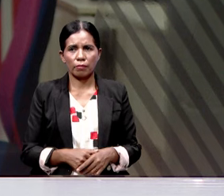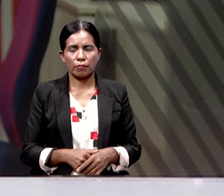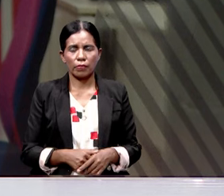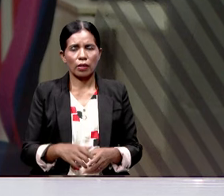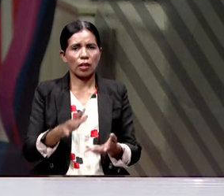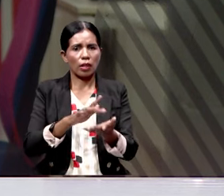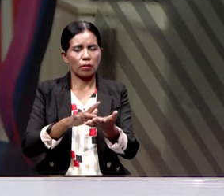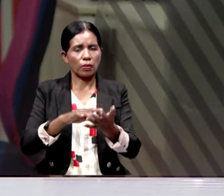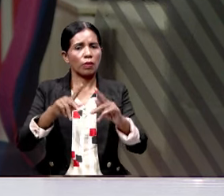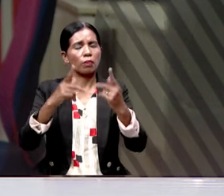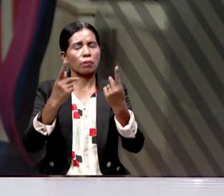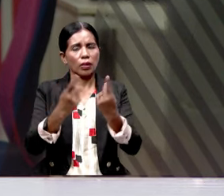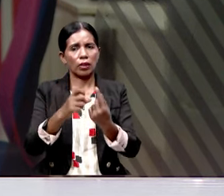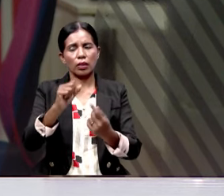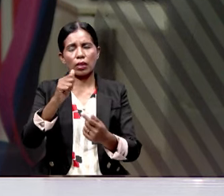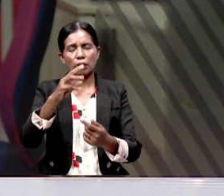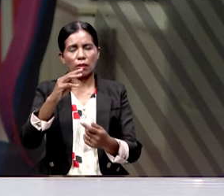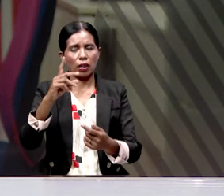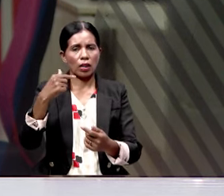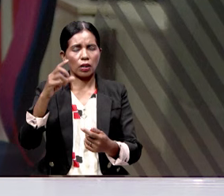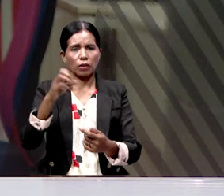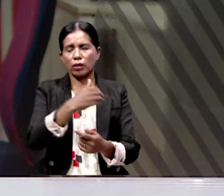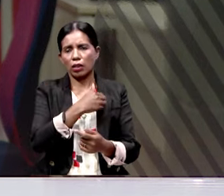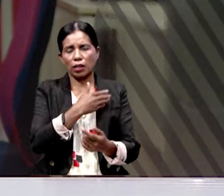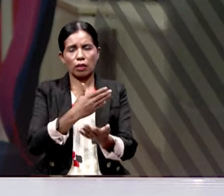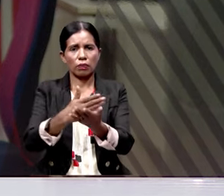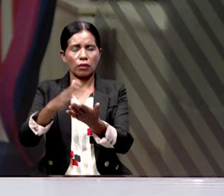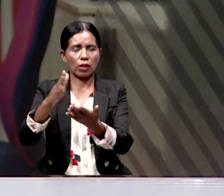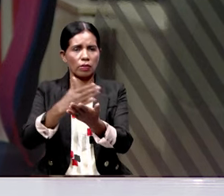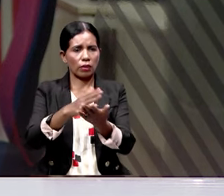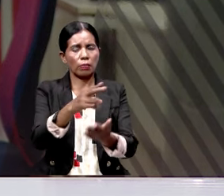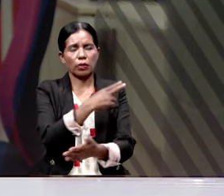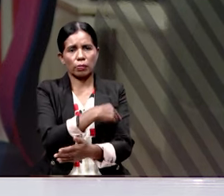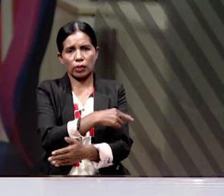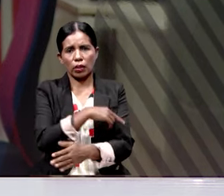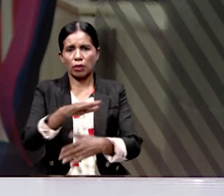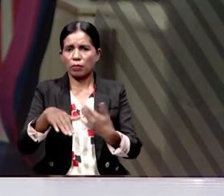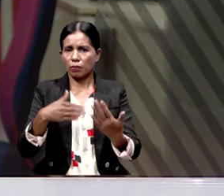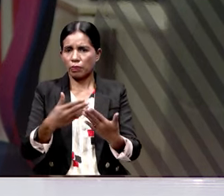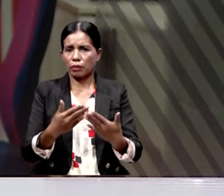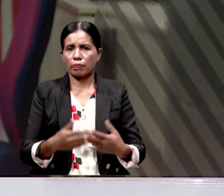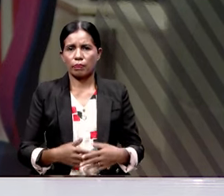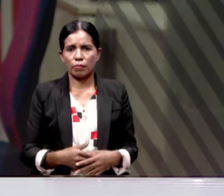A Moruk Nebe Companhia Salemago Sousa se deu calo distribuição ba facilidade e saúde cira.